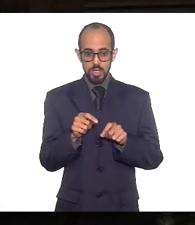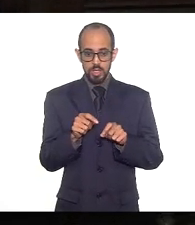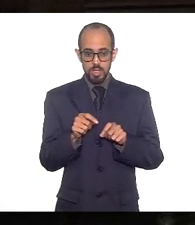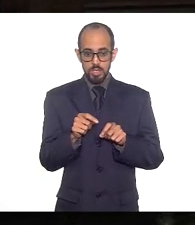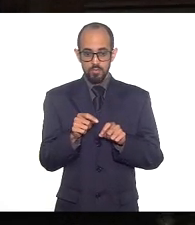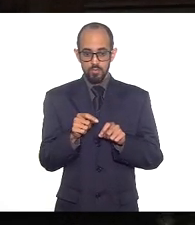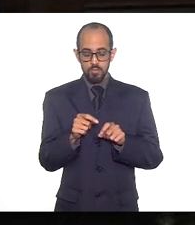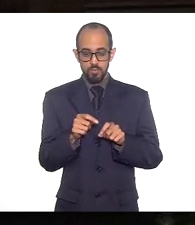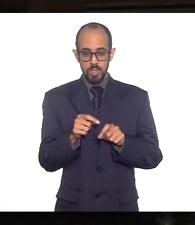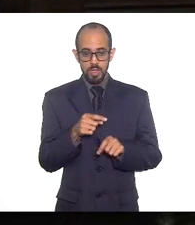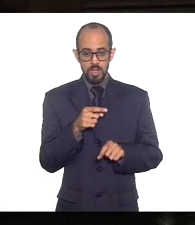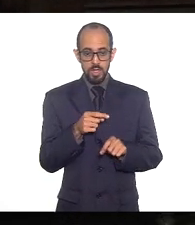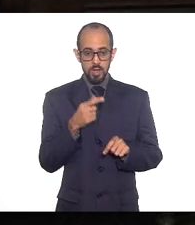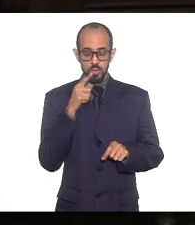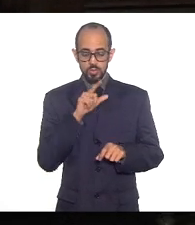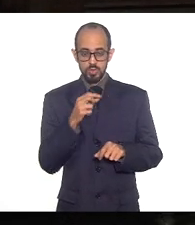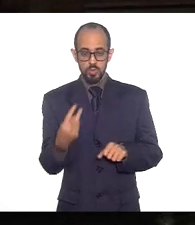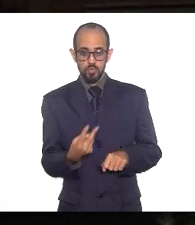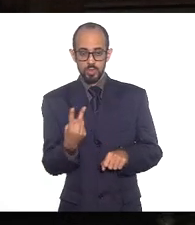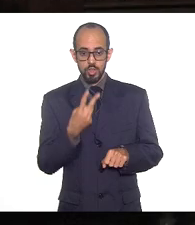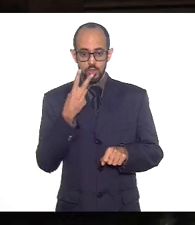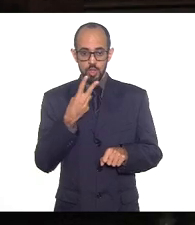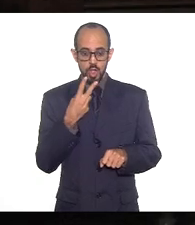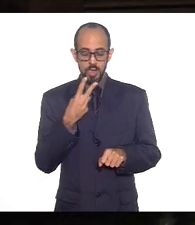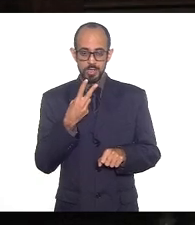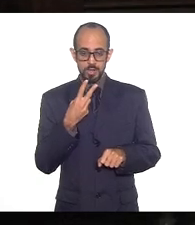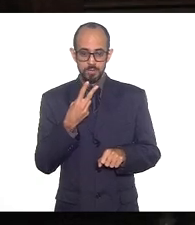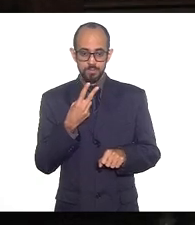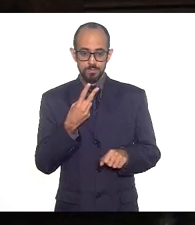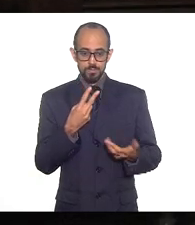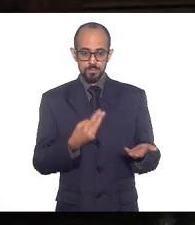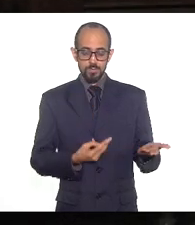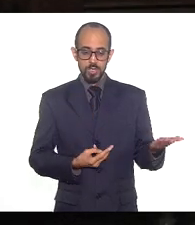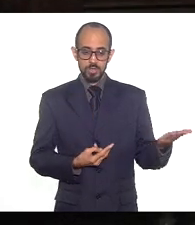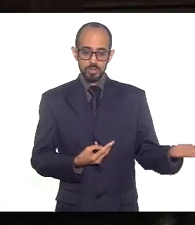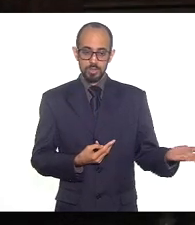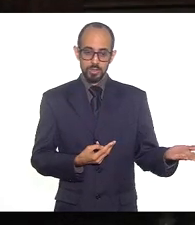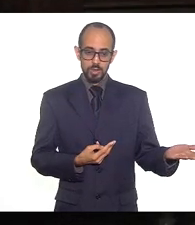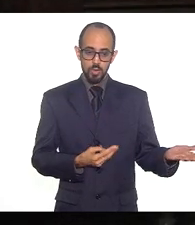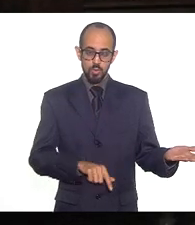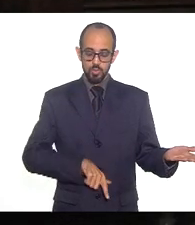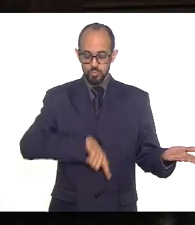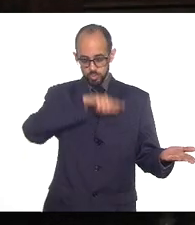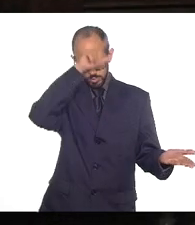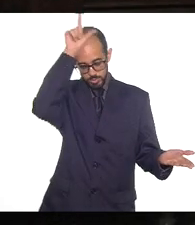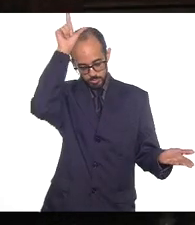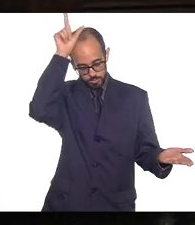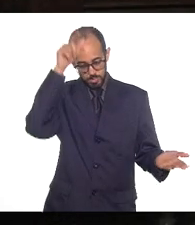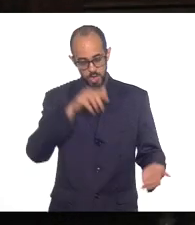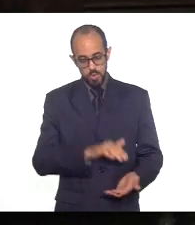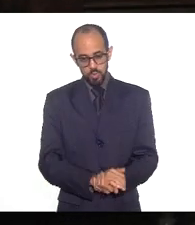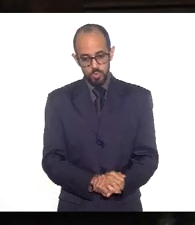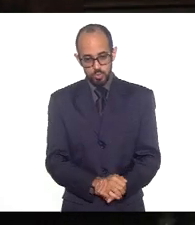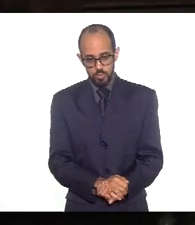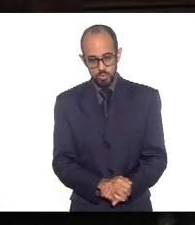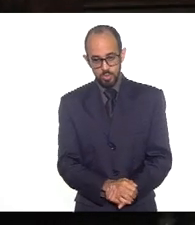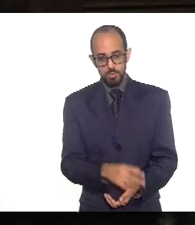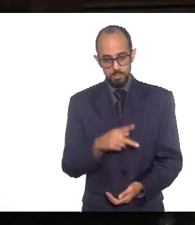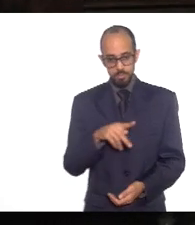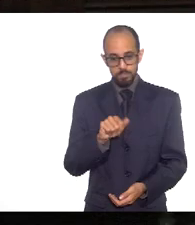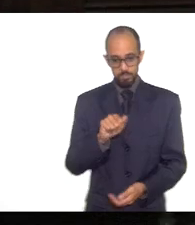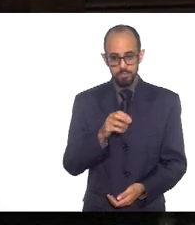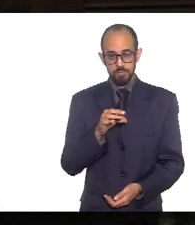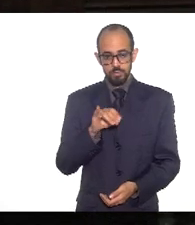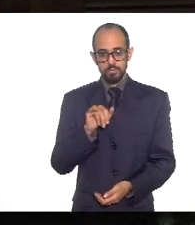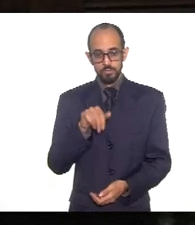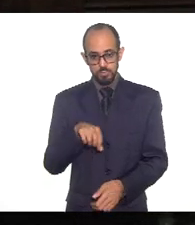vitória esmagadora ao então candidato a Governador na escola um foi Paty do